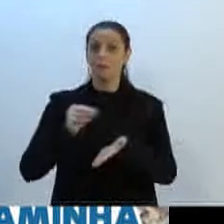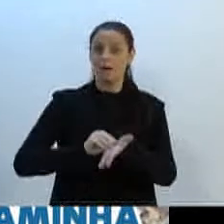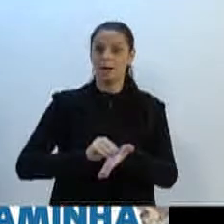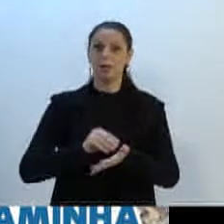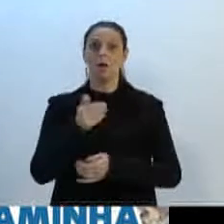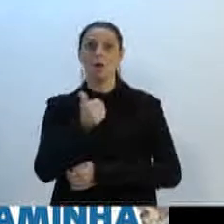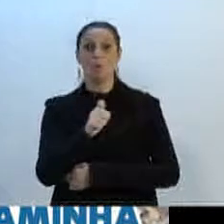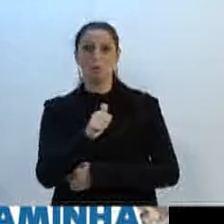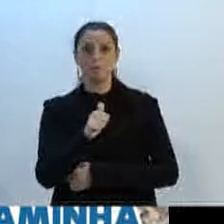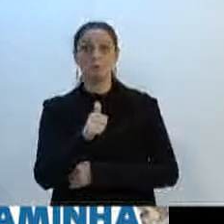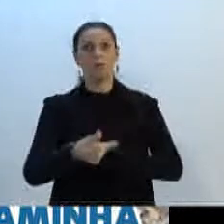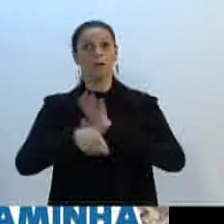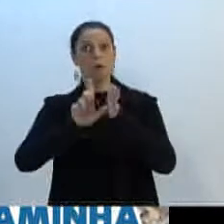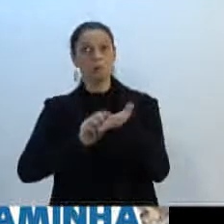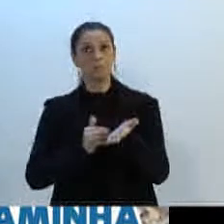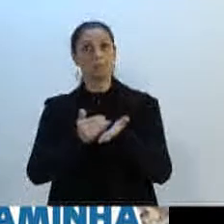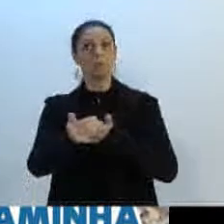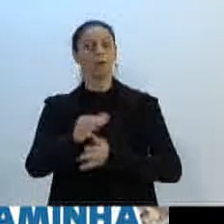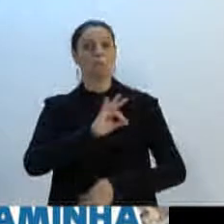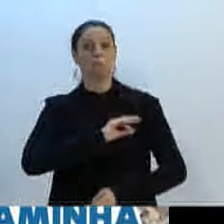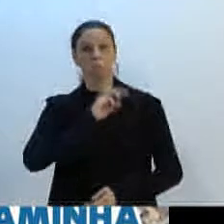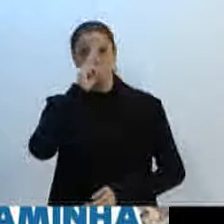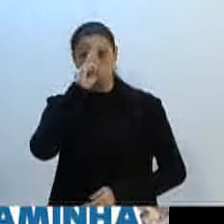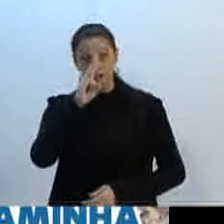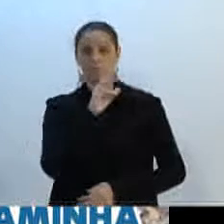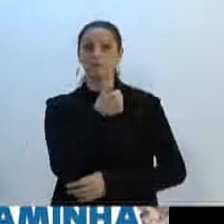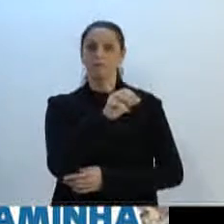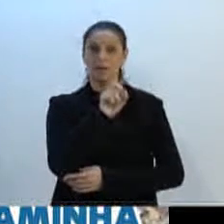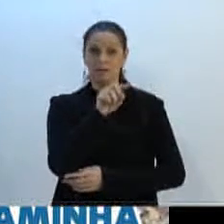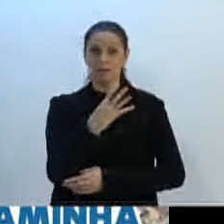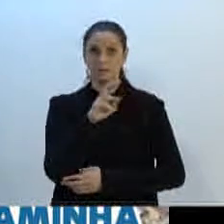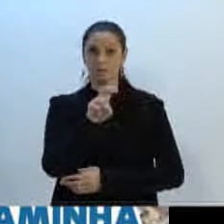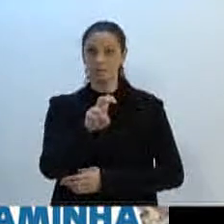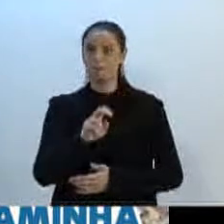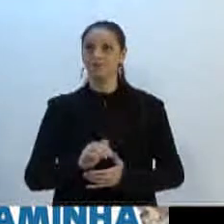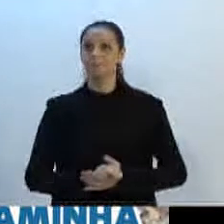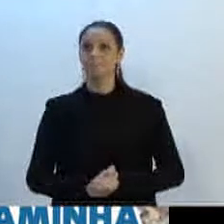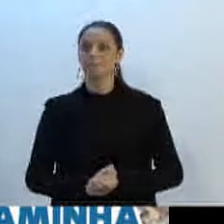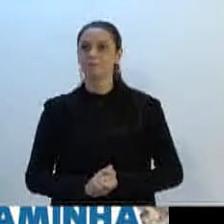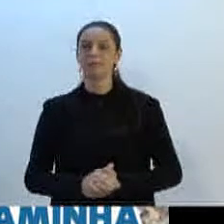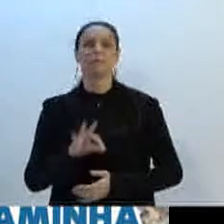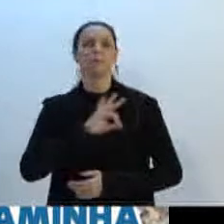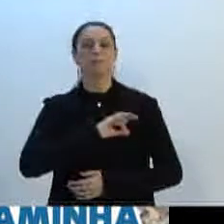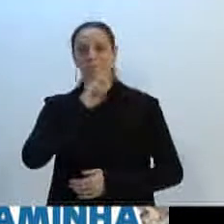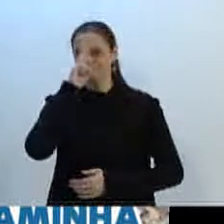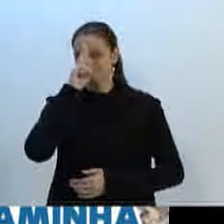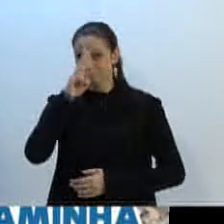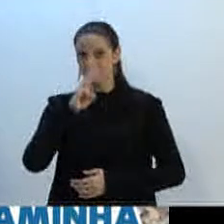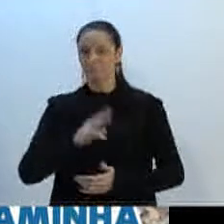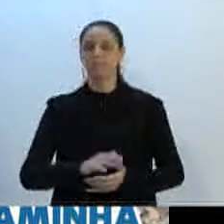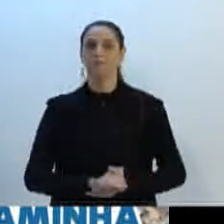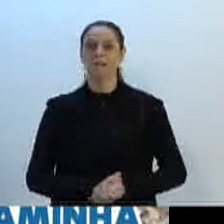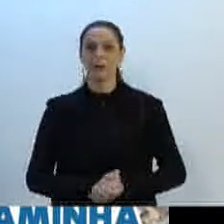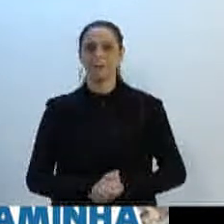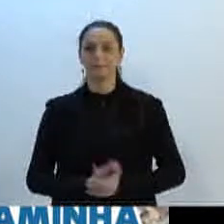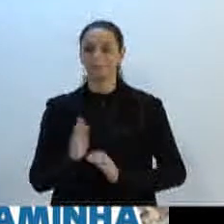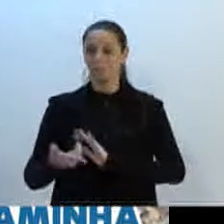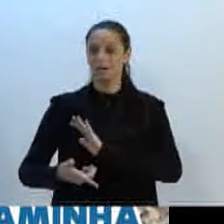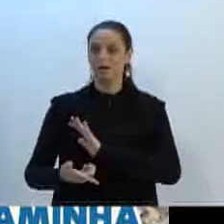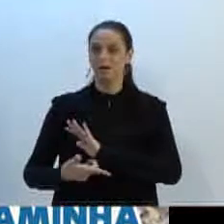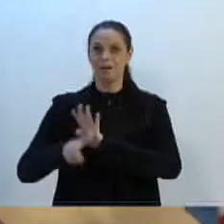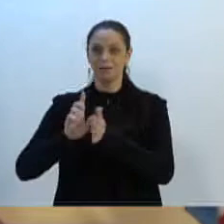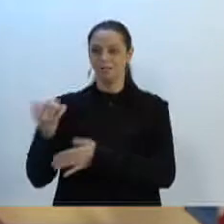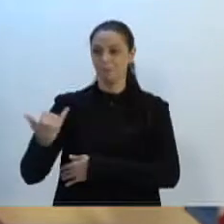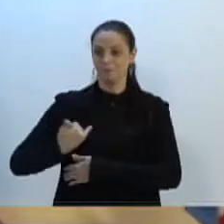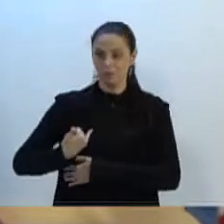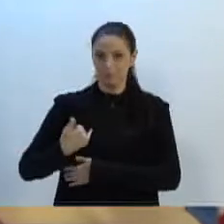15 para as 11, da Polícia Militar, isso. Desculpa, Polícia Militar, como bem me corrigiu o sempre